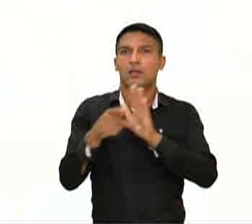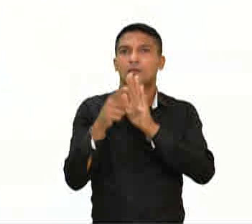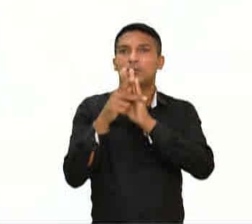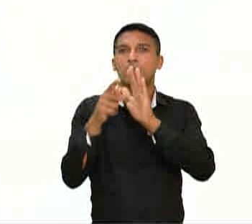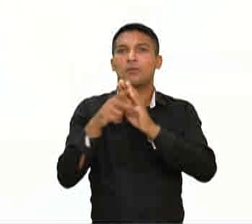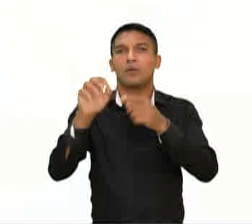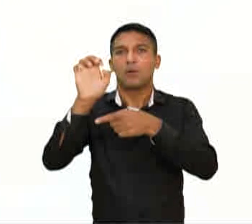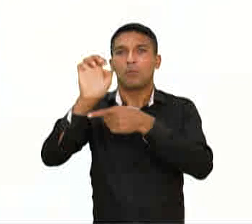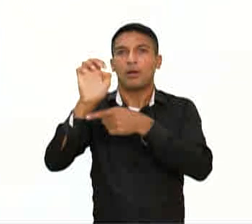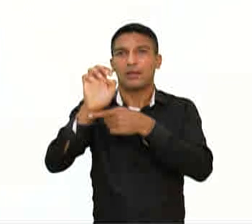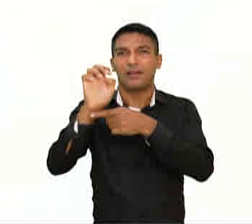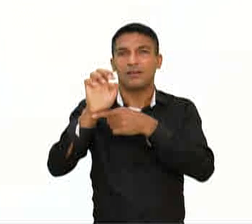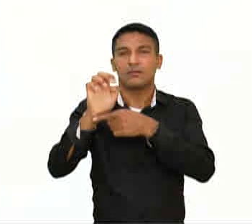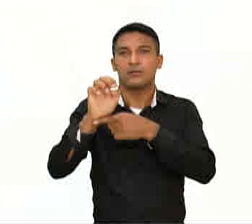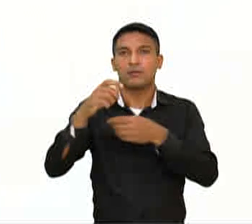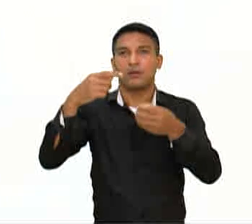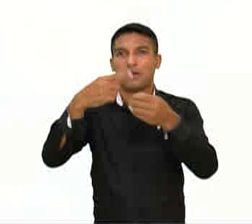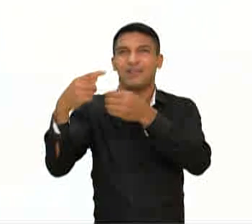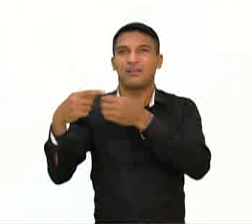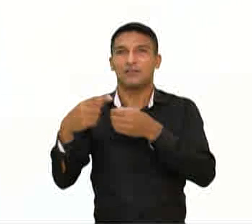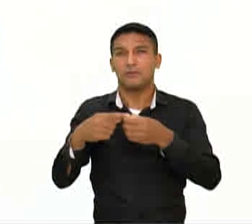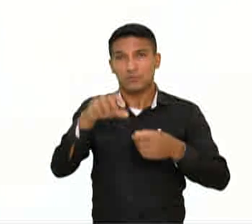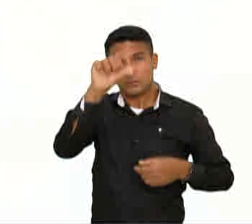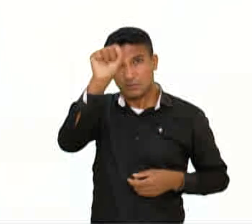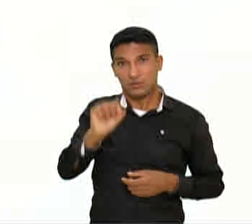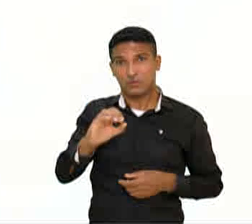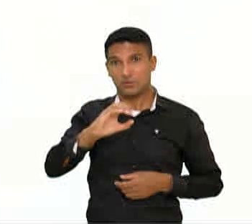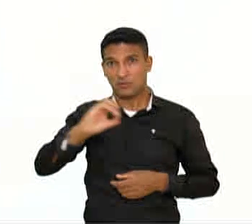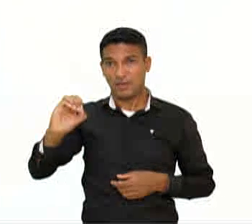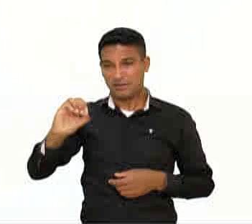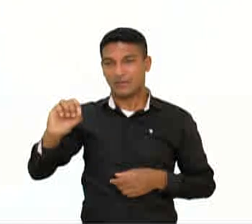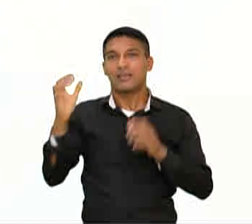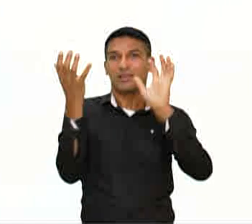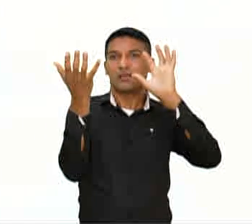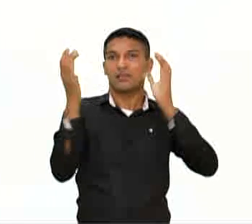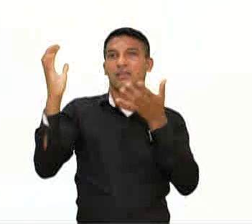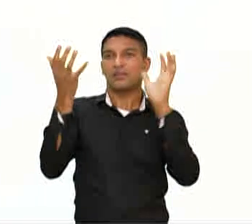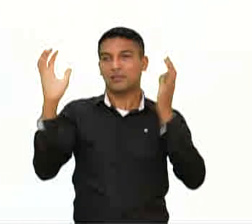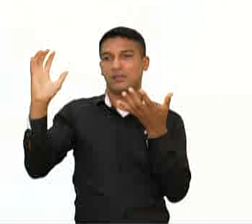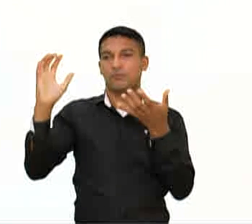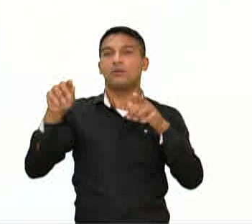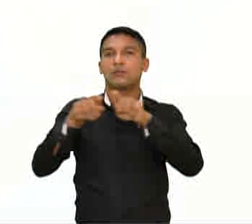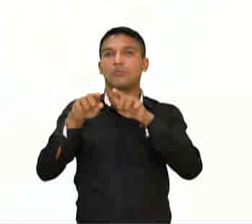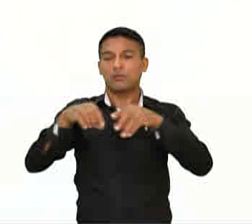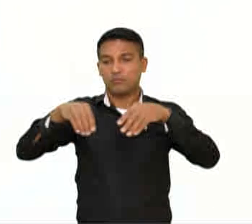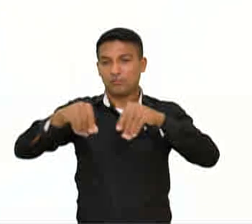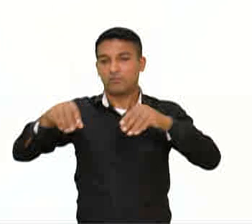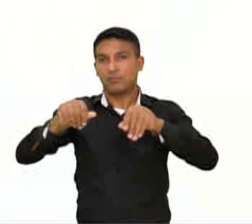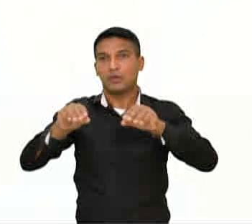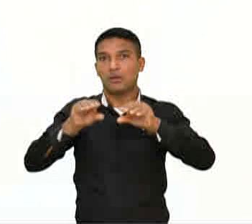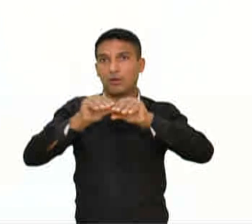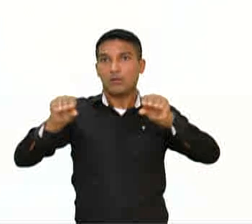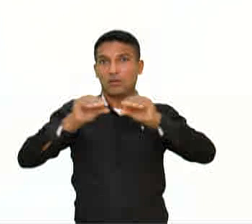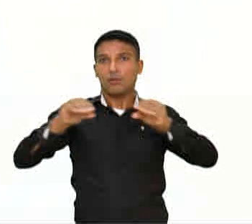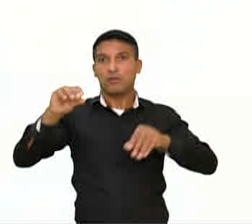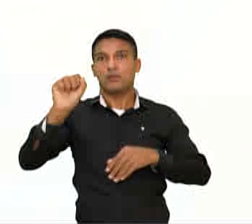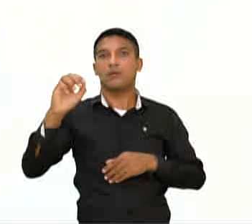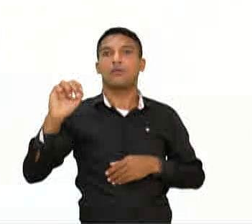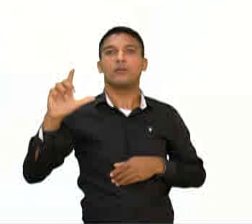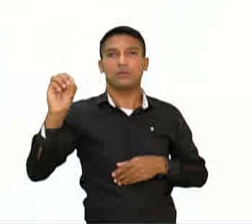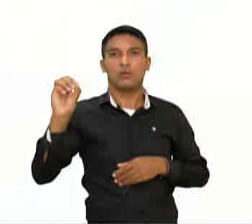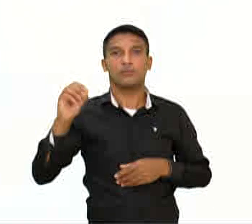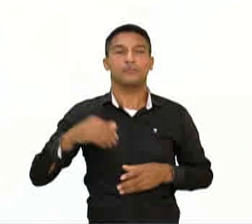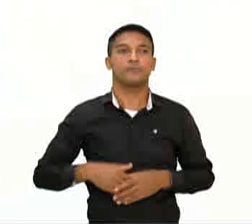sudeste, devido aos condicionantes físicos como clima e solo, ou ainda a última, imigrantes oriundos de regiões